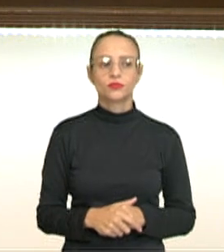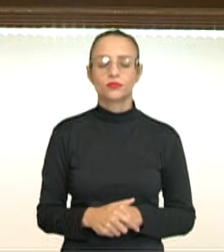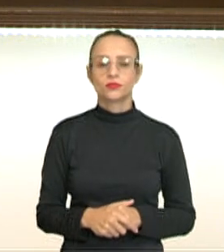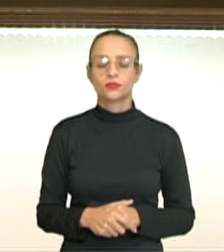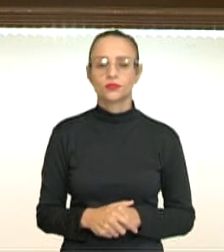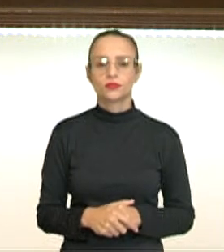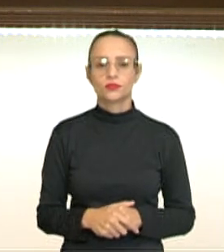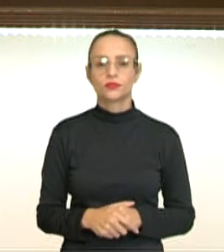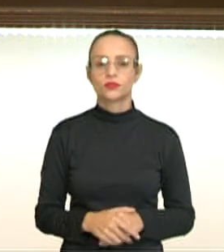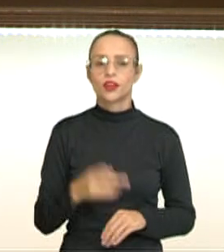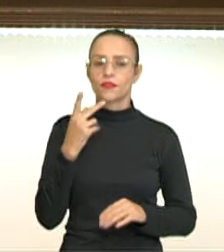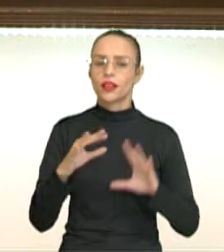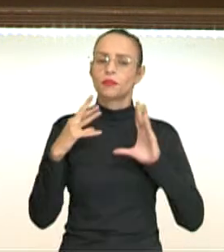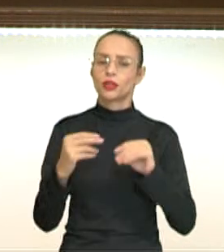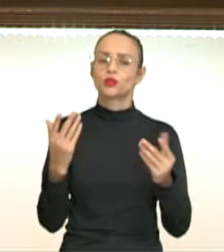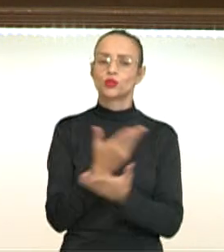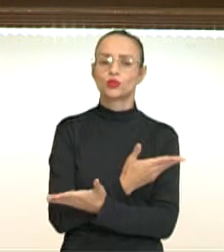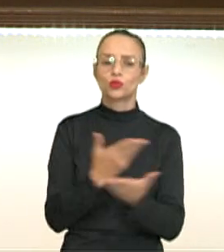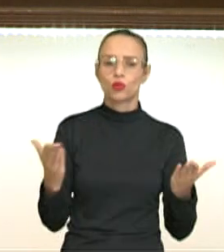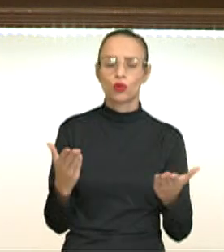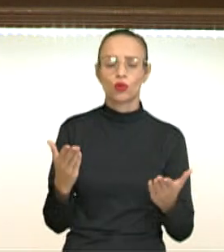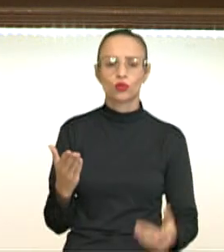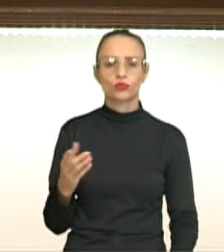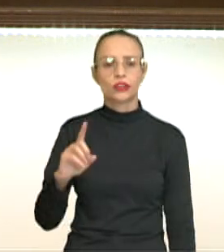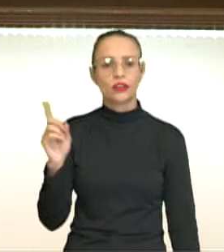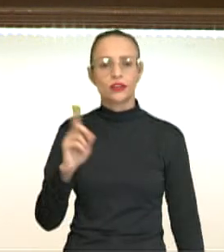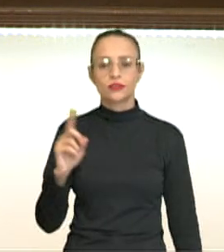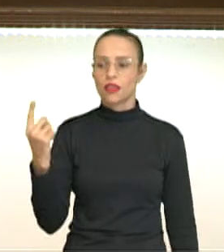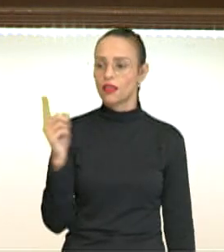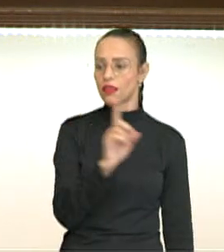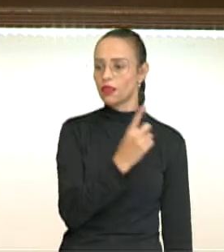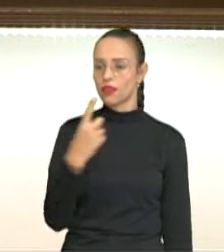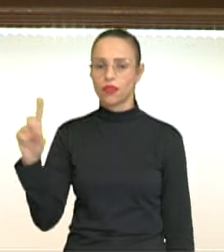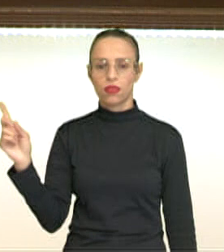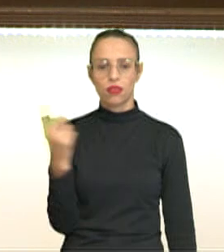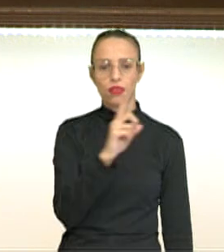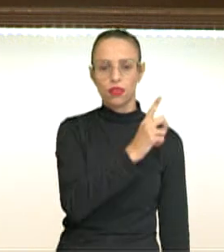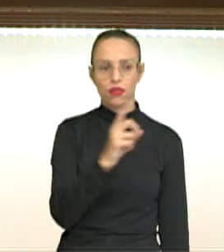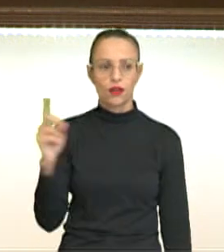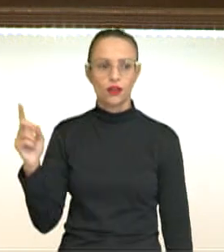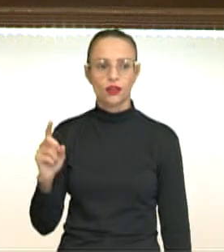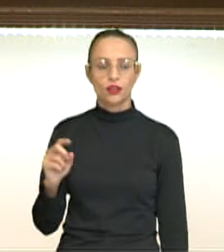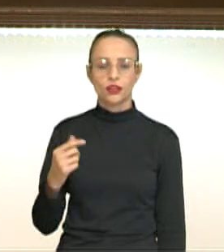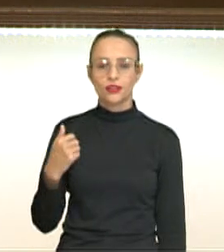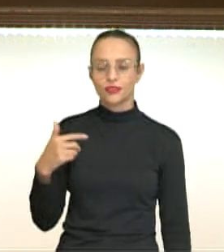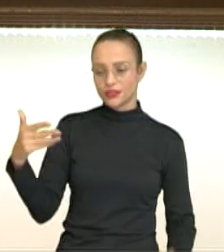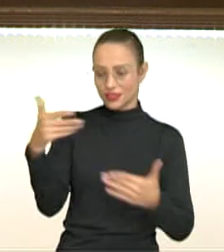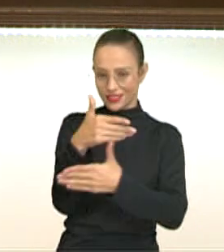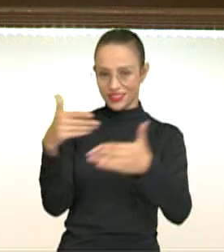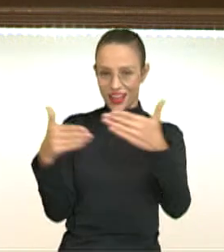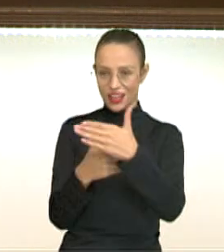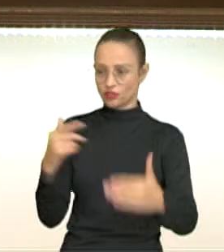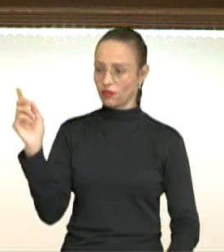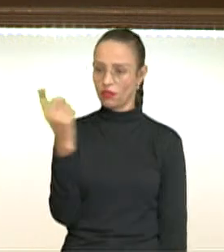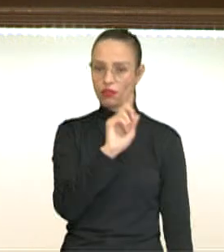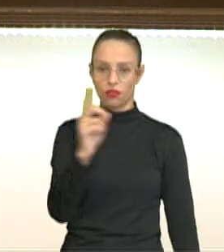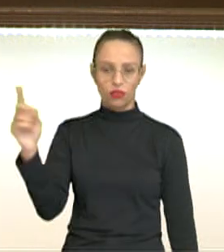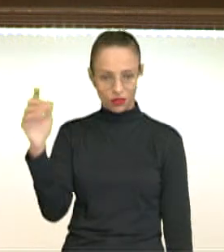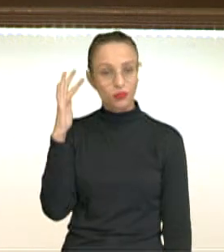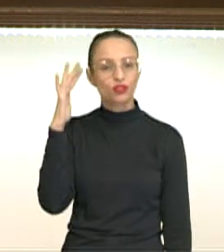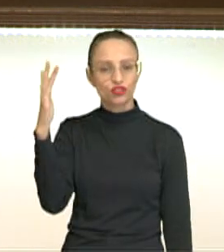os ouvintes, não andar na frente dos recursos que estiverem sendo utilizados. Já pensou se eu ficasse passando aqui na frente da